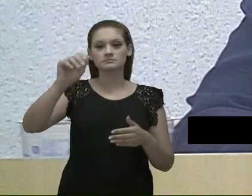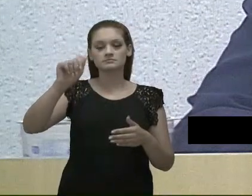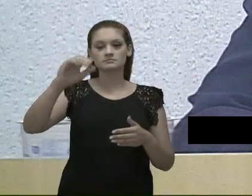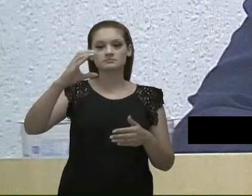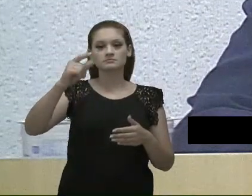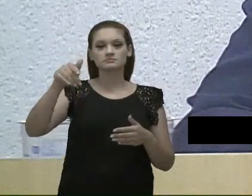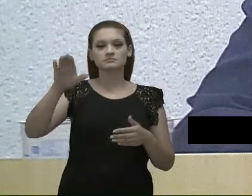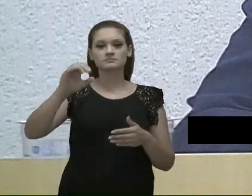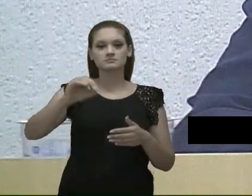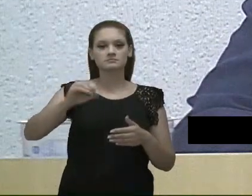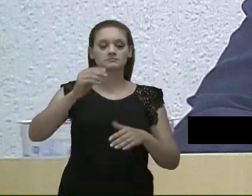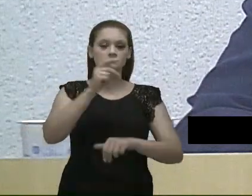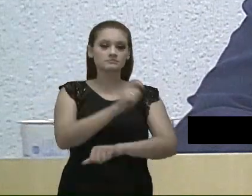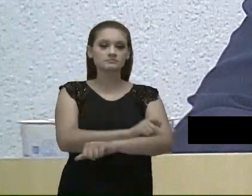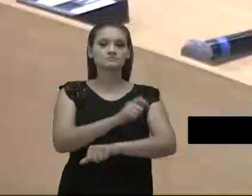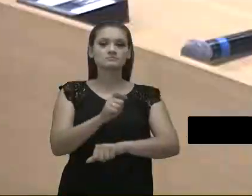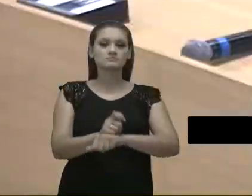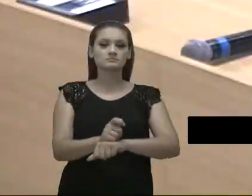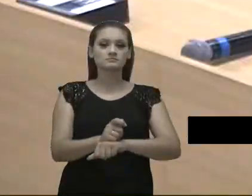de Tremembé?